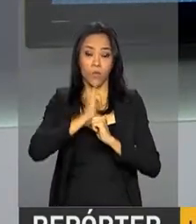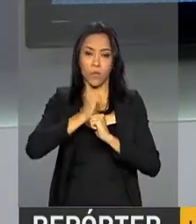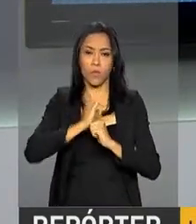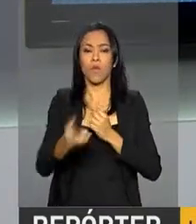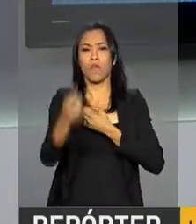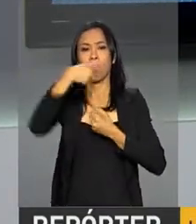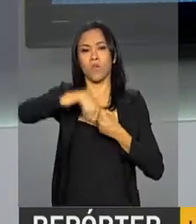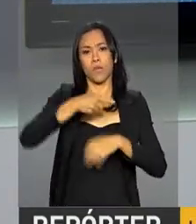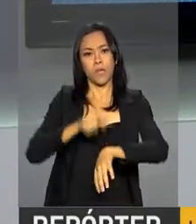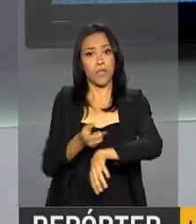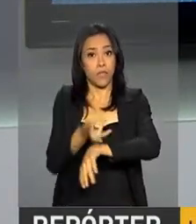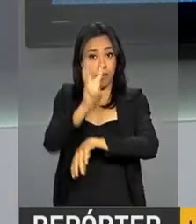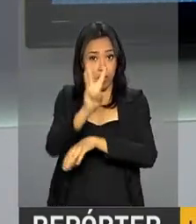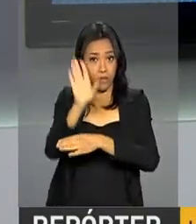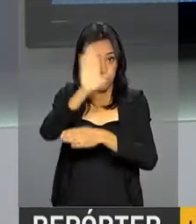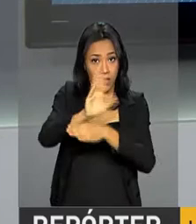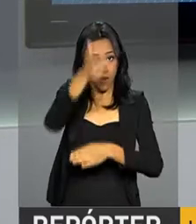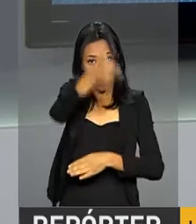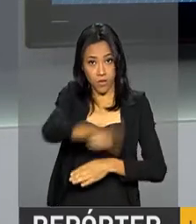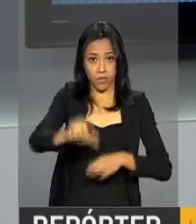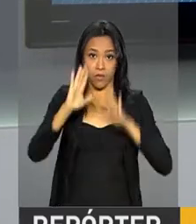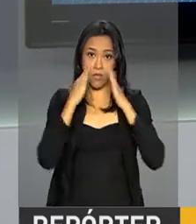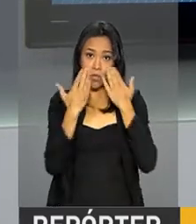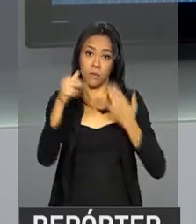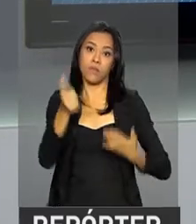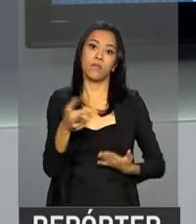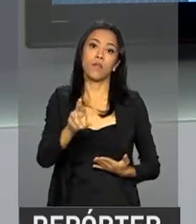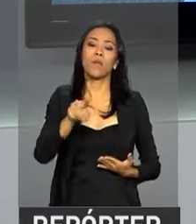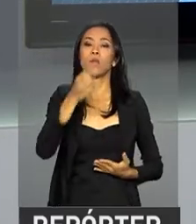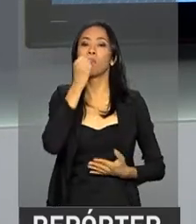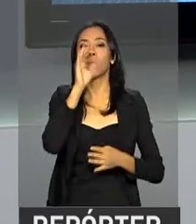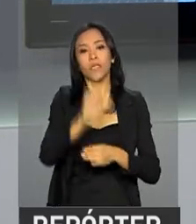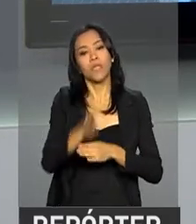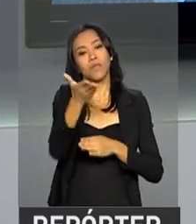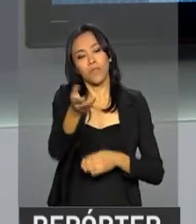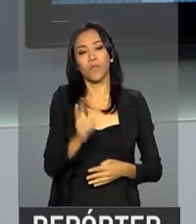Voltamos às 15h na próxima edição do Repórter NBR. Uma boa